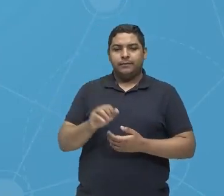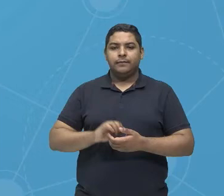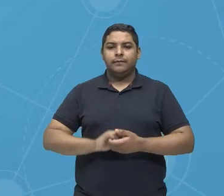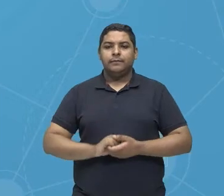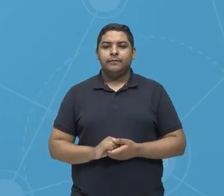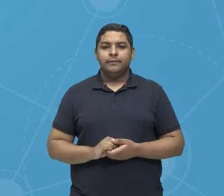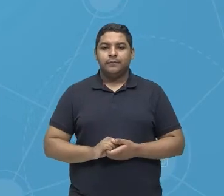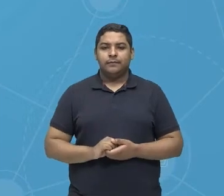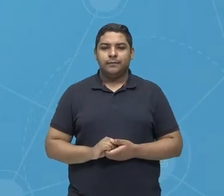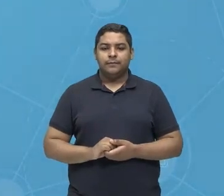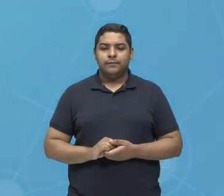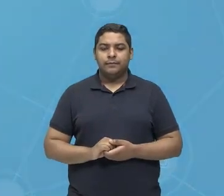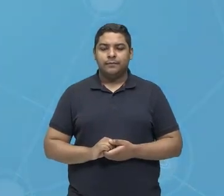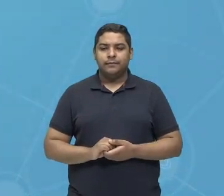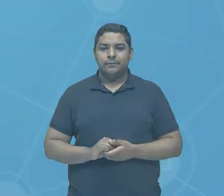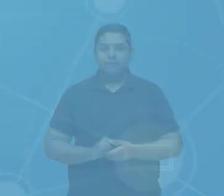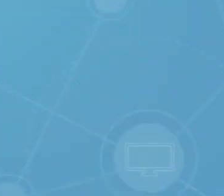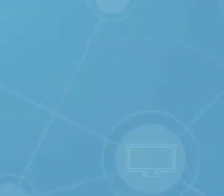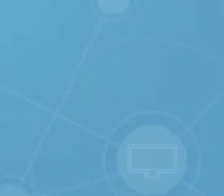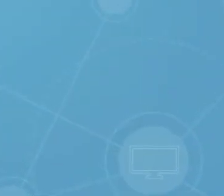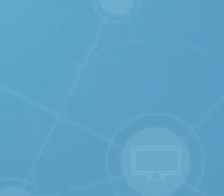Vamos lá?